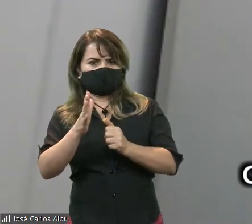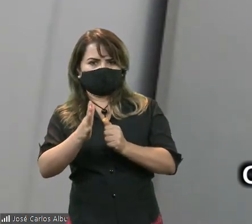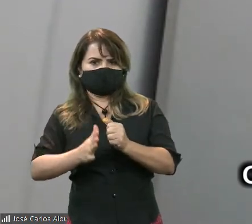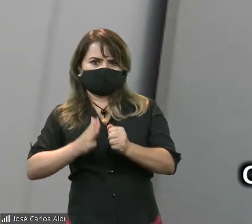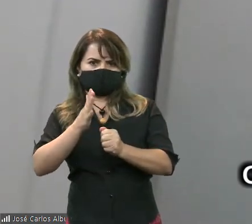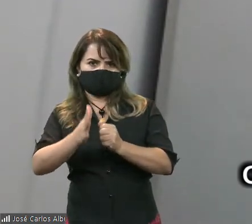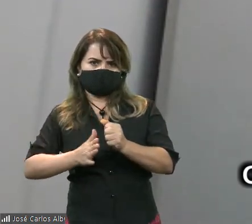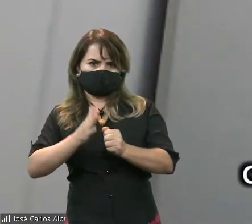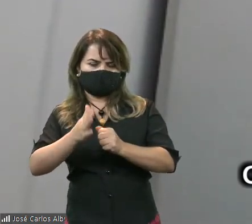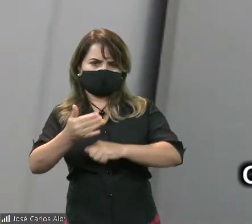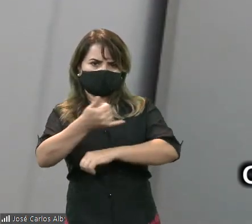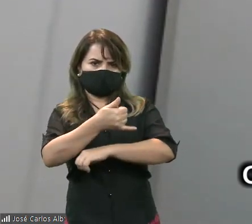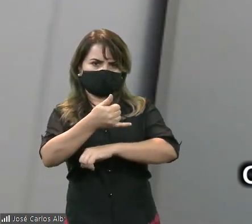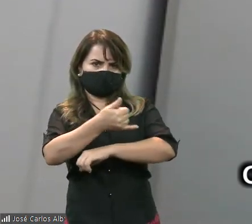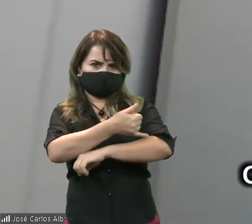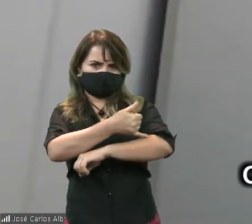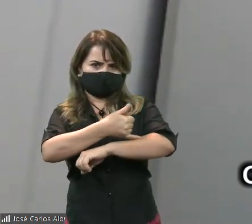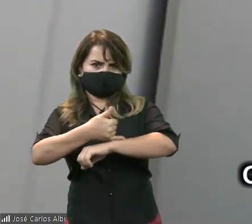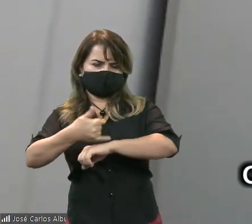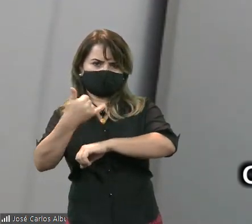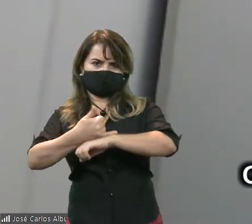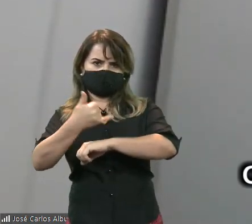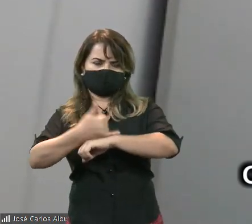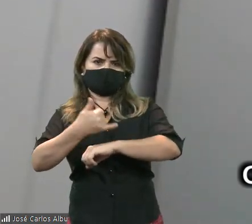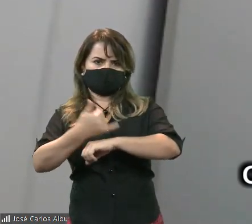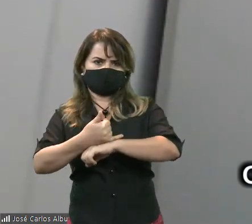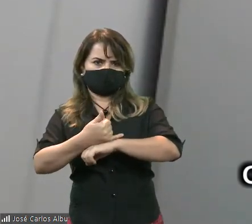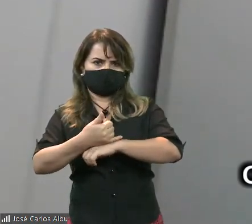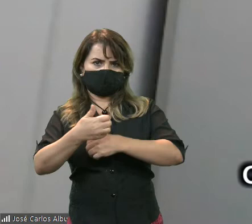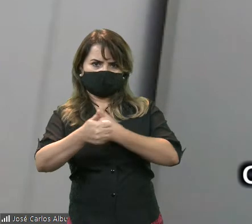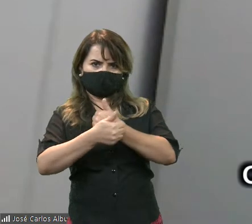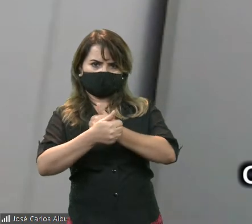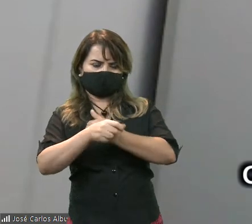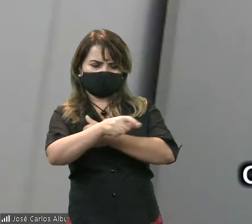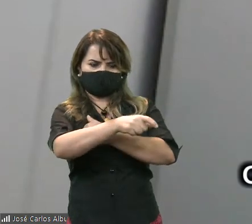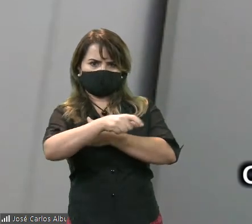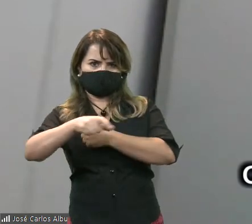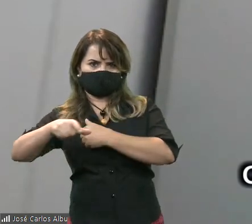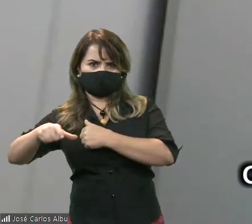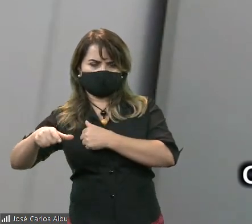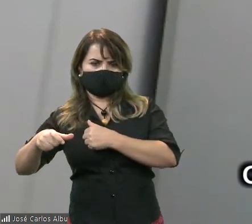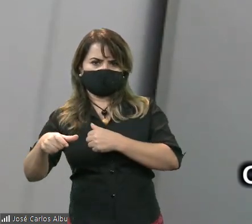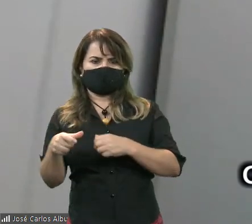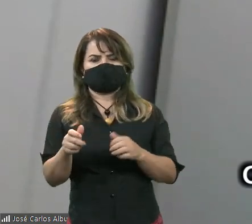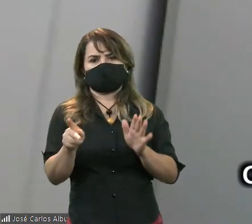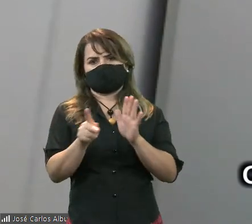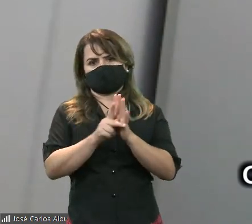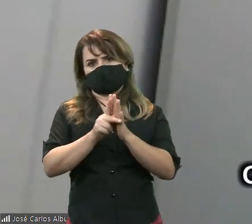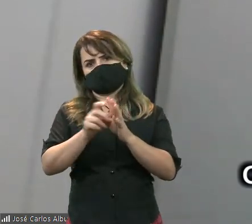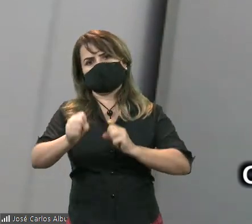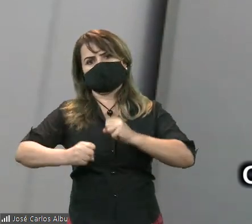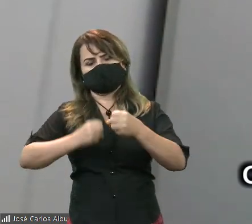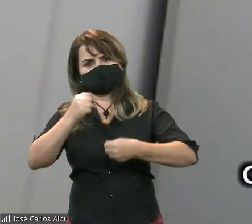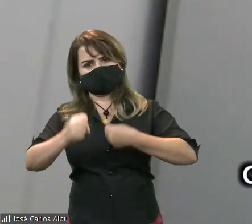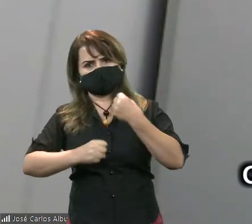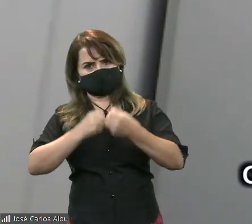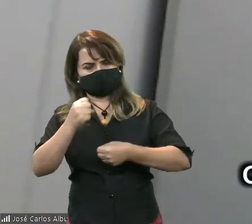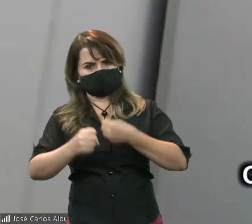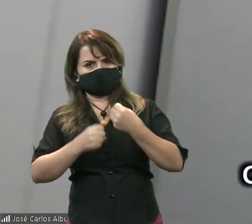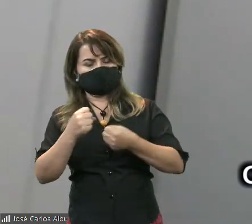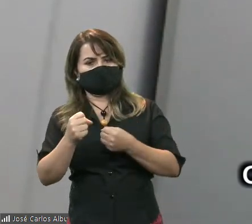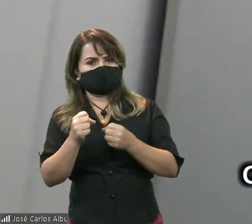Vereador Cícero está aí acompanhando atentamente. Eu falo que a cidade hoje busca aí diferenciais. Né? A